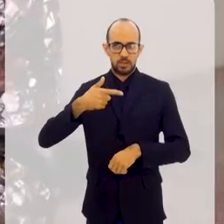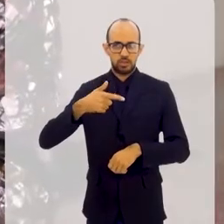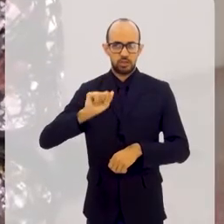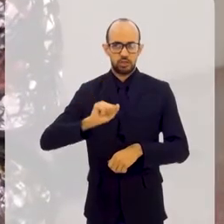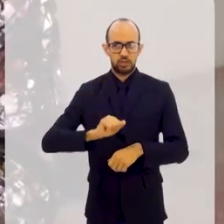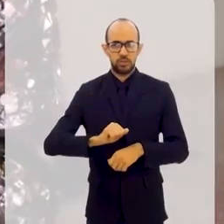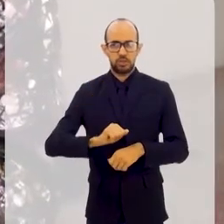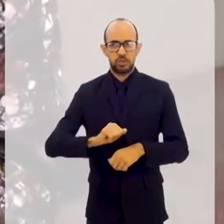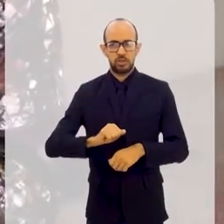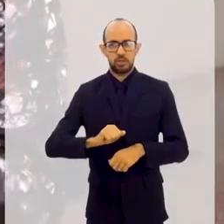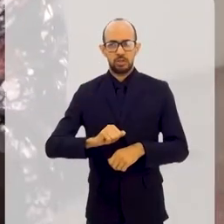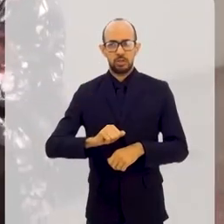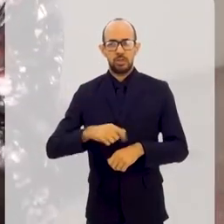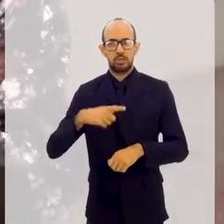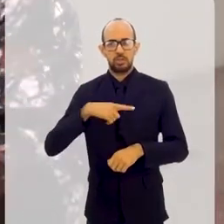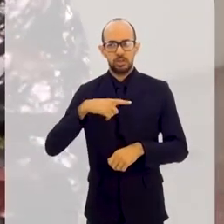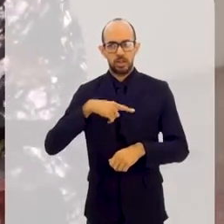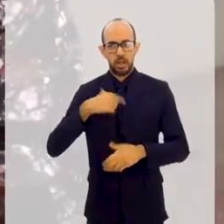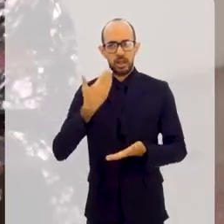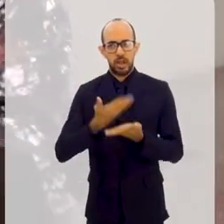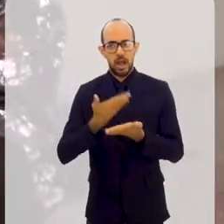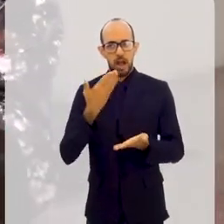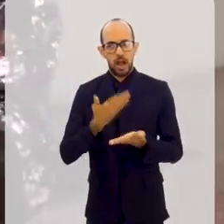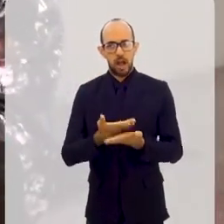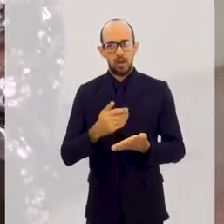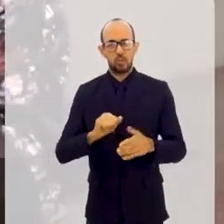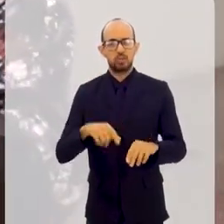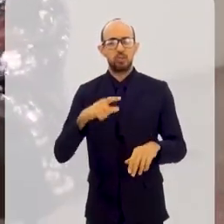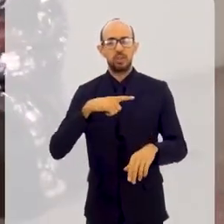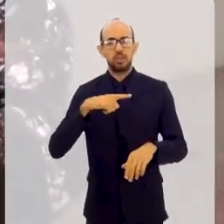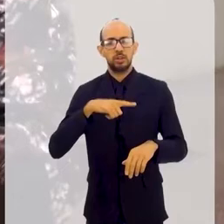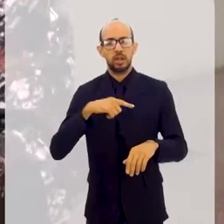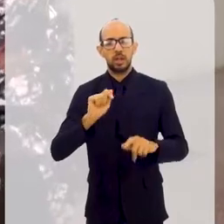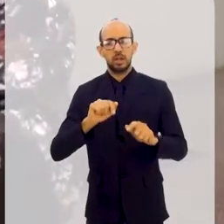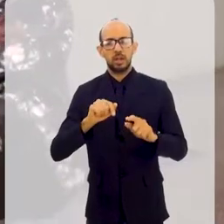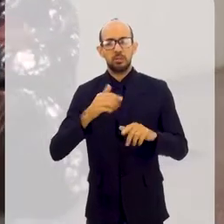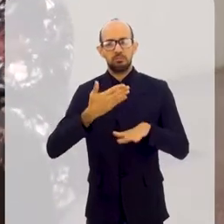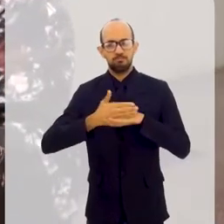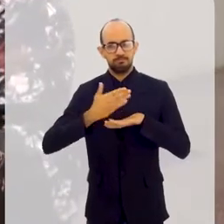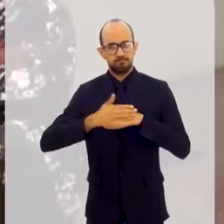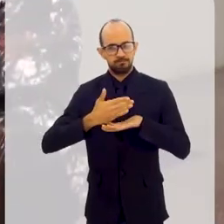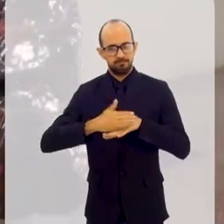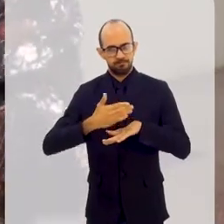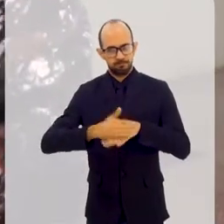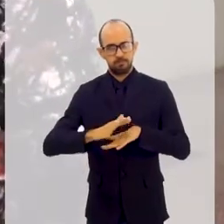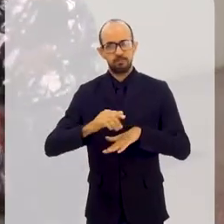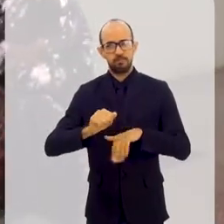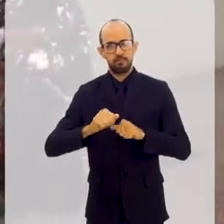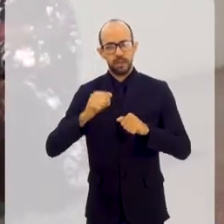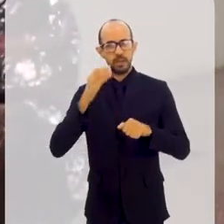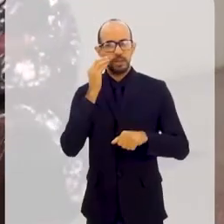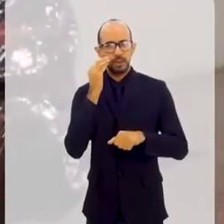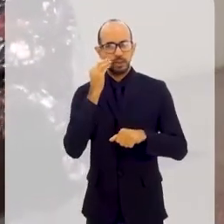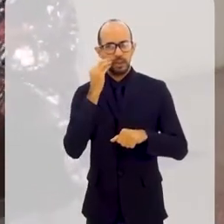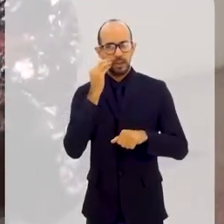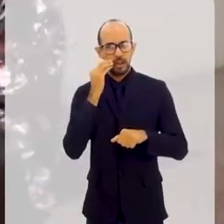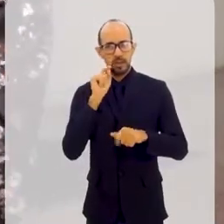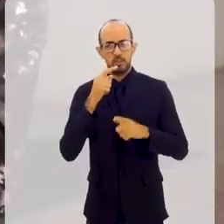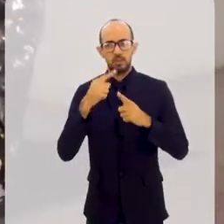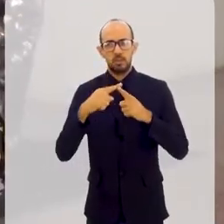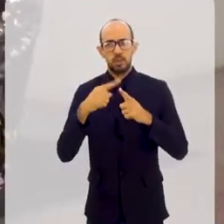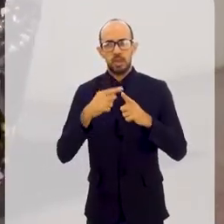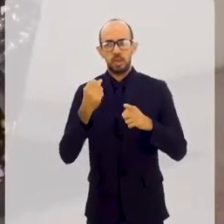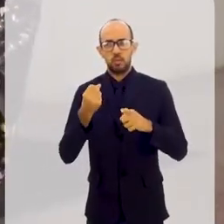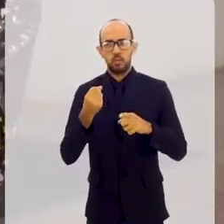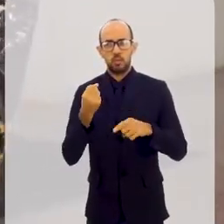tá na minha tá interessado já tem algumas aulas já Tem resenhas para ser encontrar para buscar já tem quando a buscar porque quando